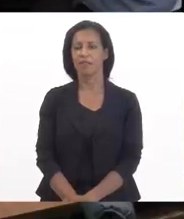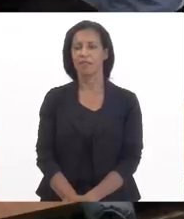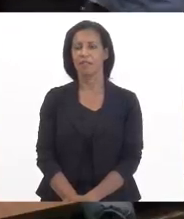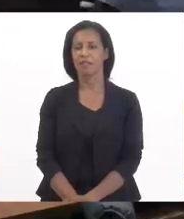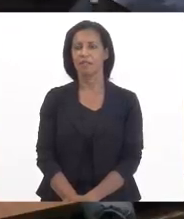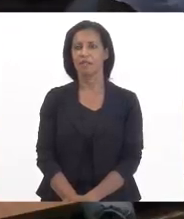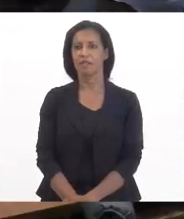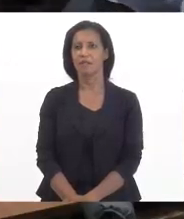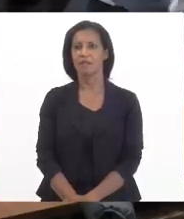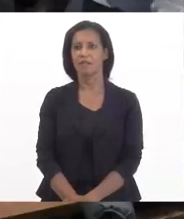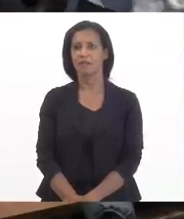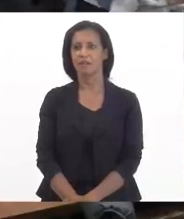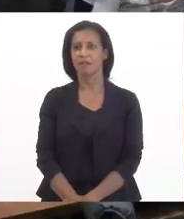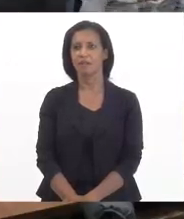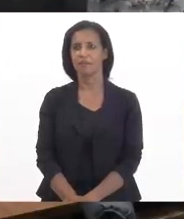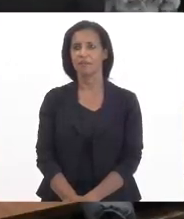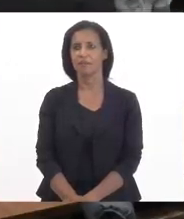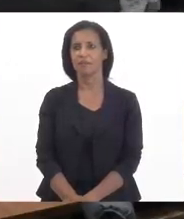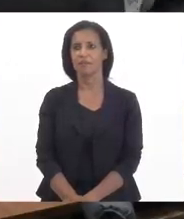Aqui, ó.